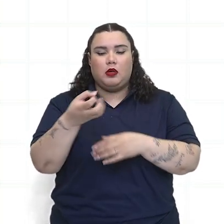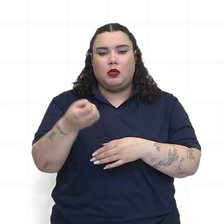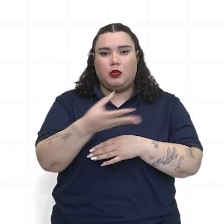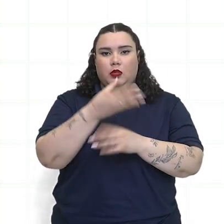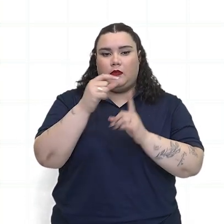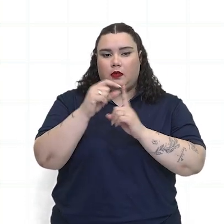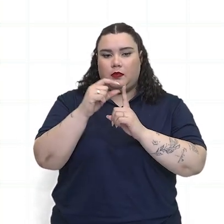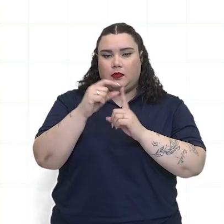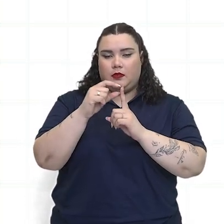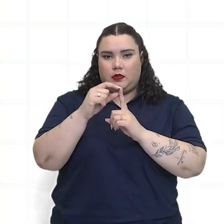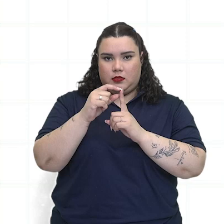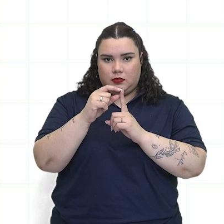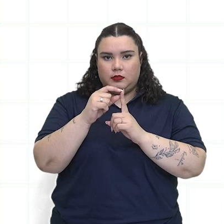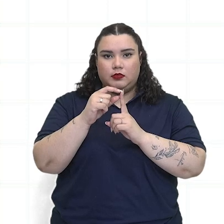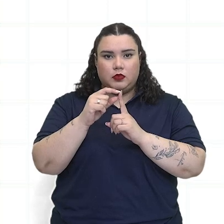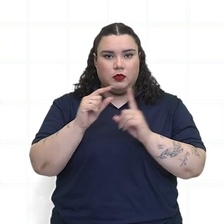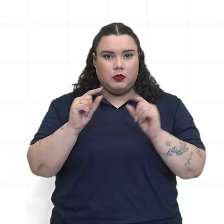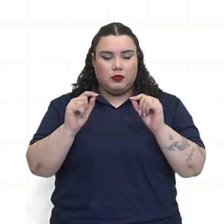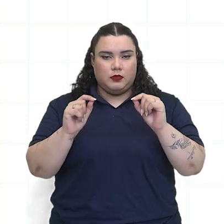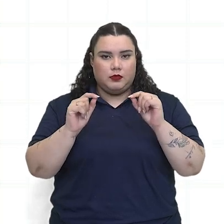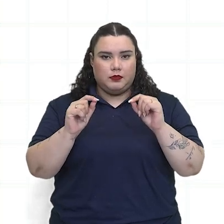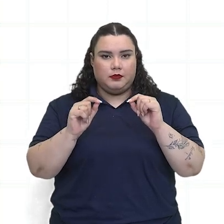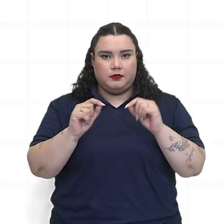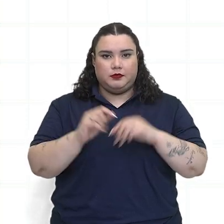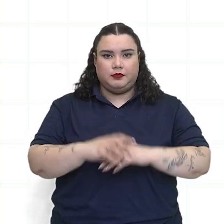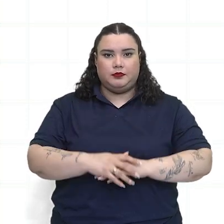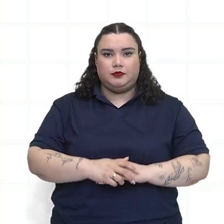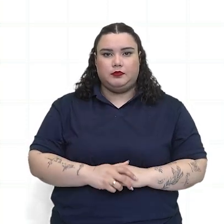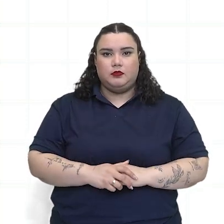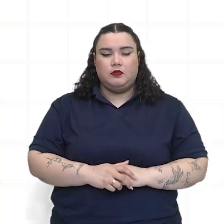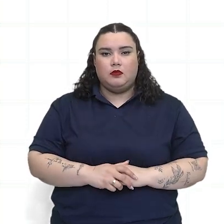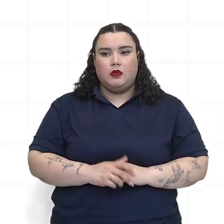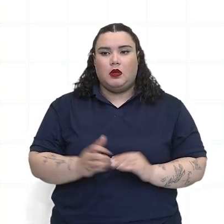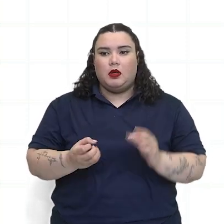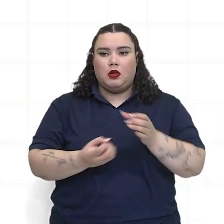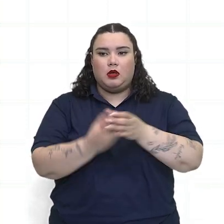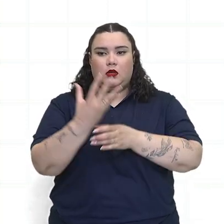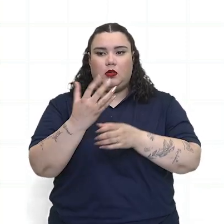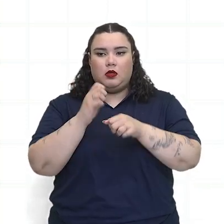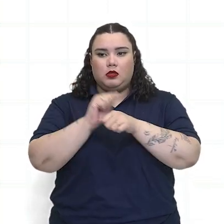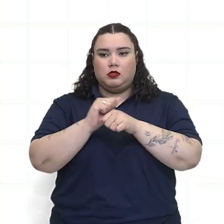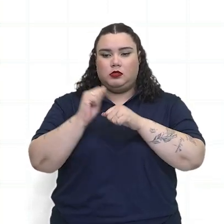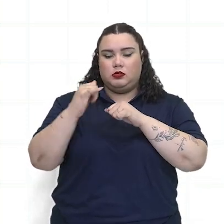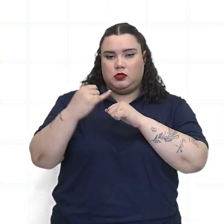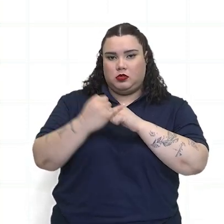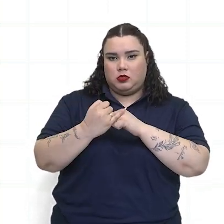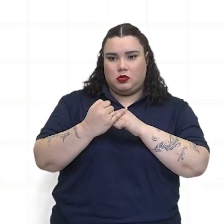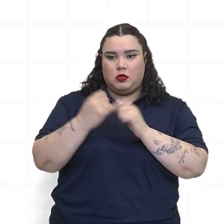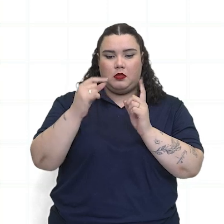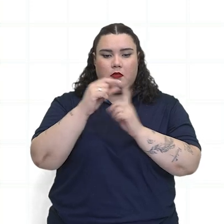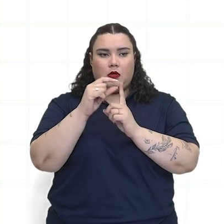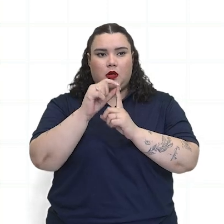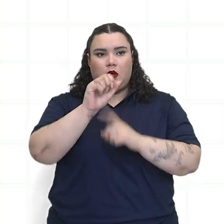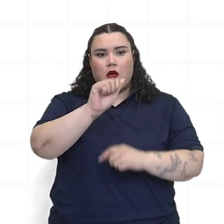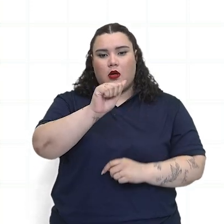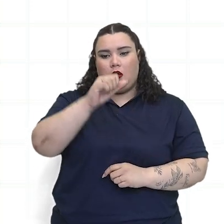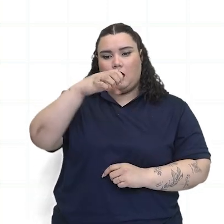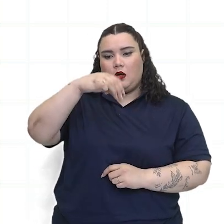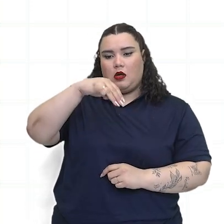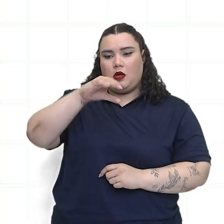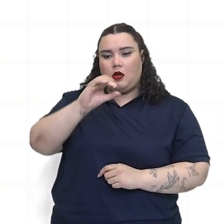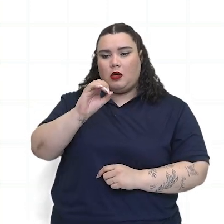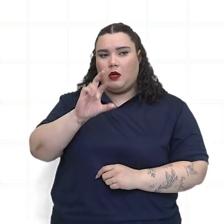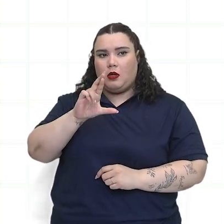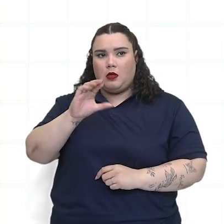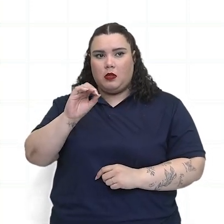formei de amor, que é substantivo, eu formei um adjetivo, eu formei a palavra